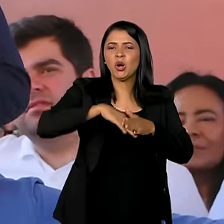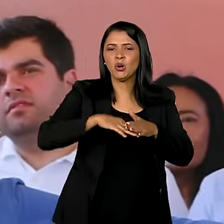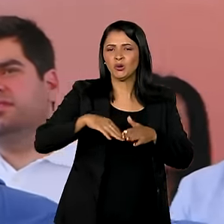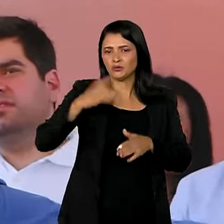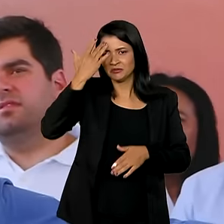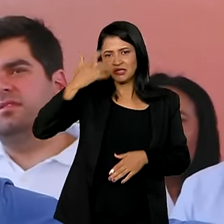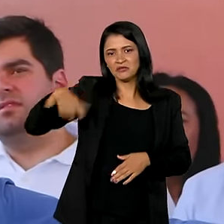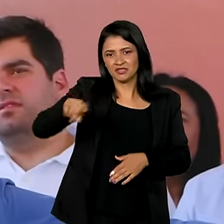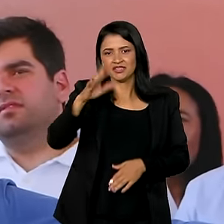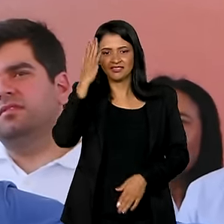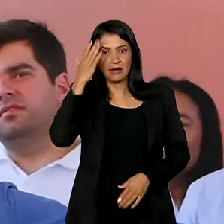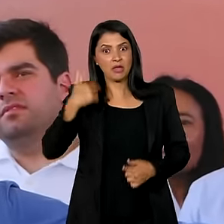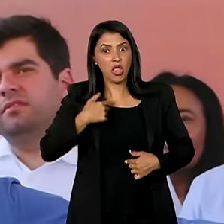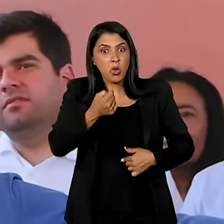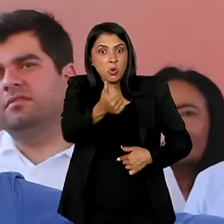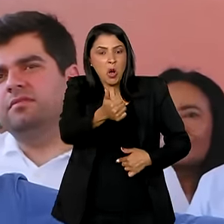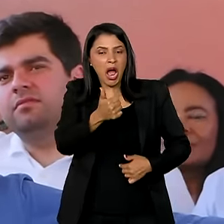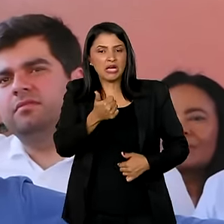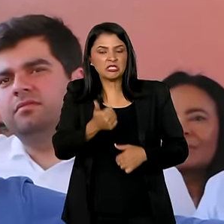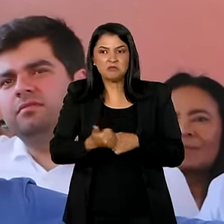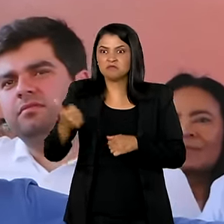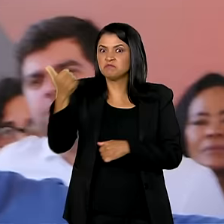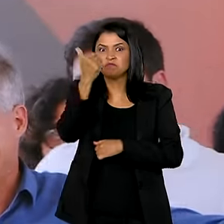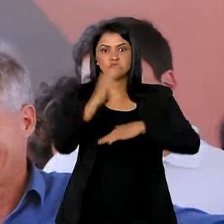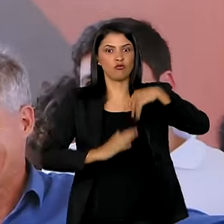sabe, quase que eu fui profissional.